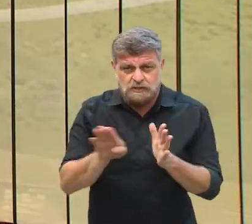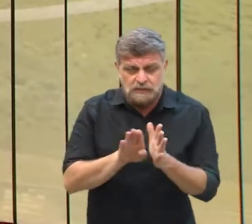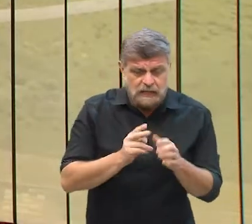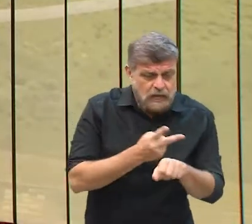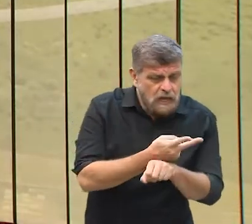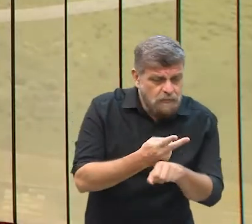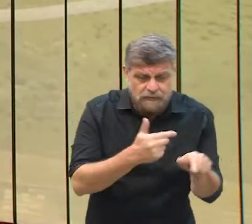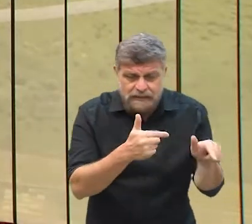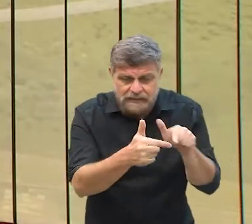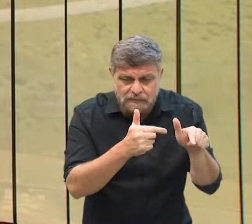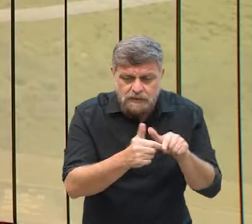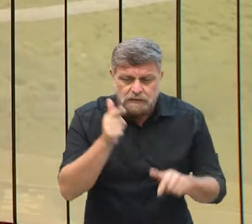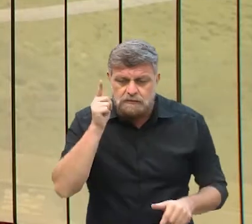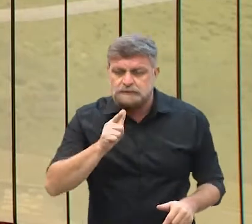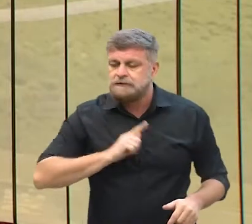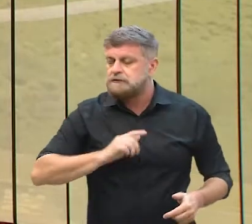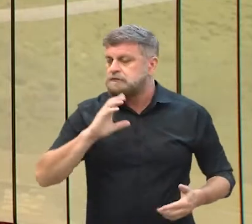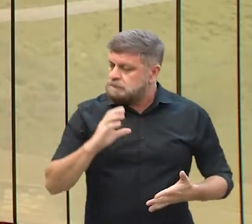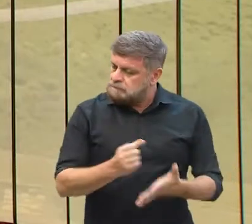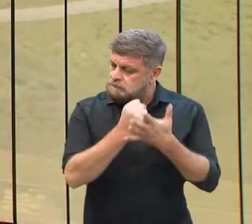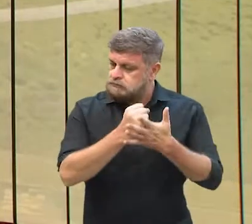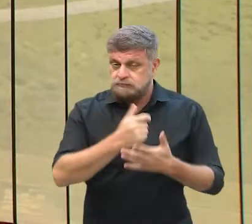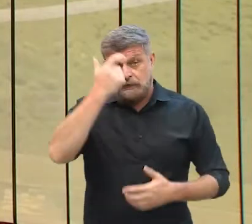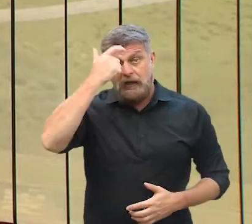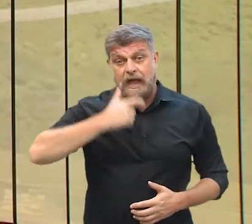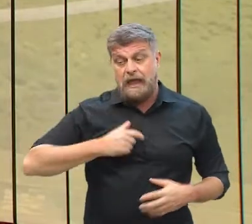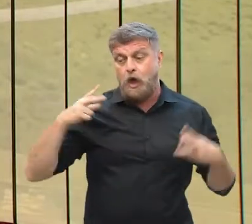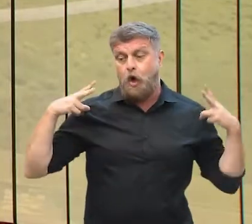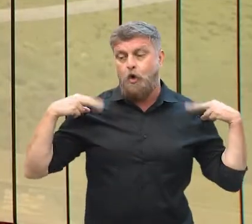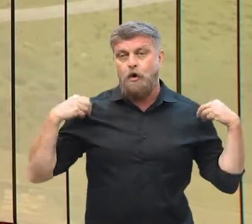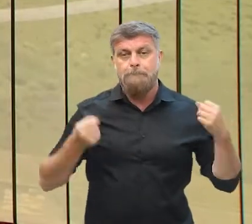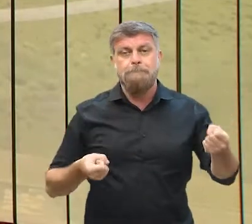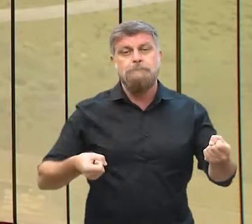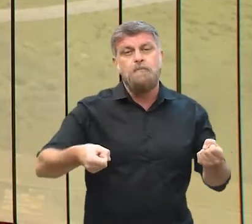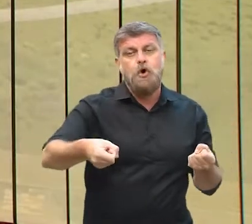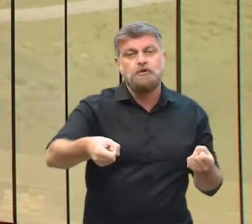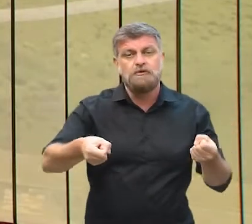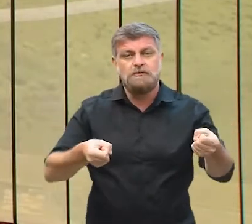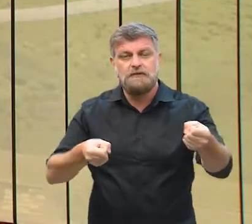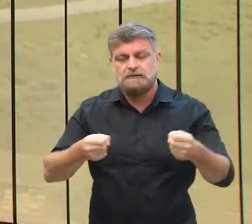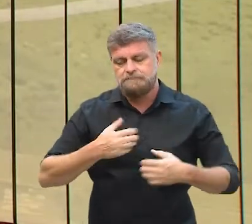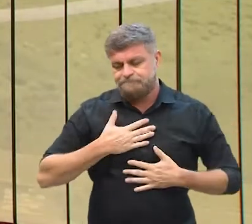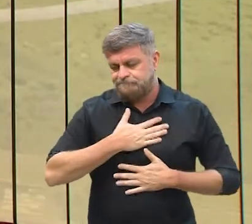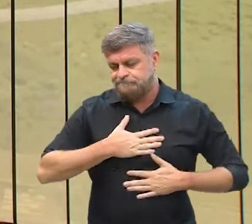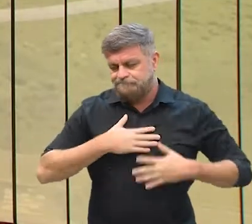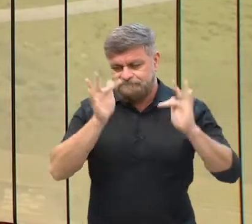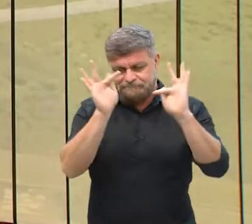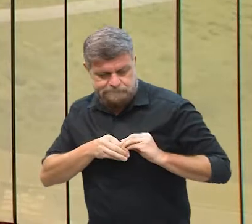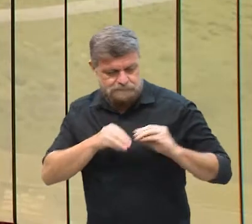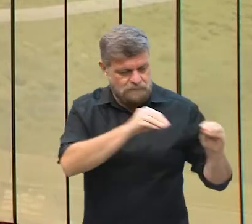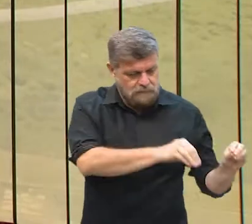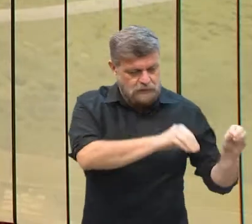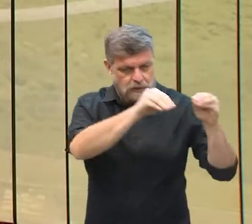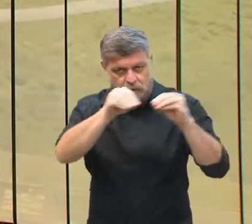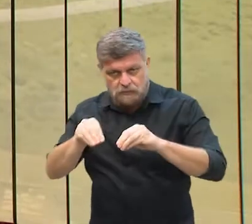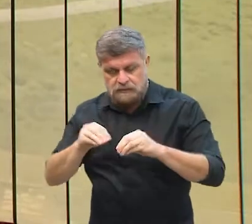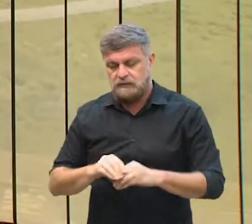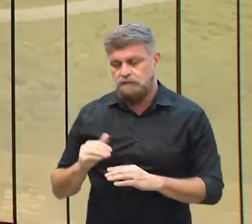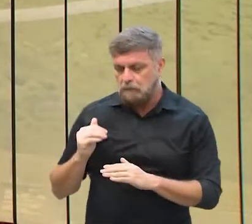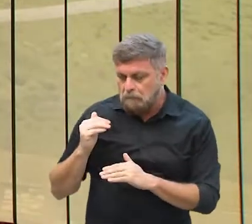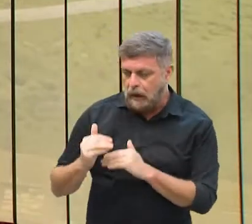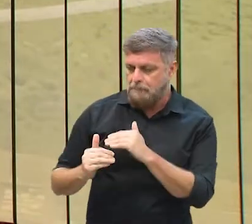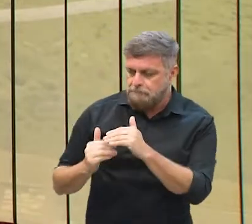tinha um monte de irmão pequeno. E depois, quando eu completei 18 anos, meu pai falou: não, vai embora, chegou o teu momento de ir embora. Eu